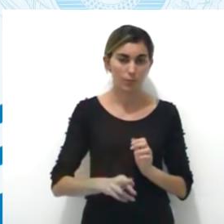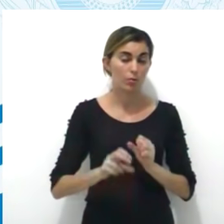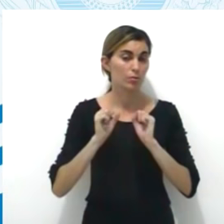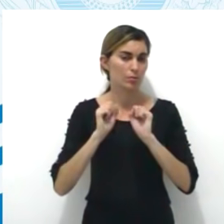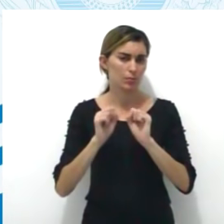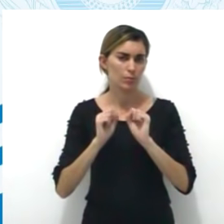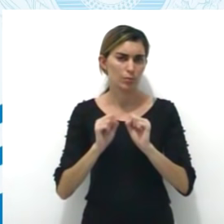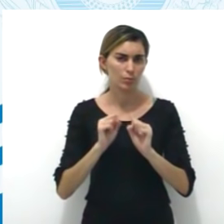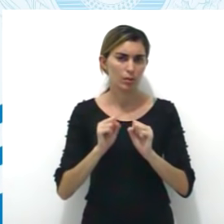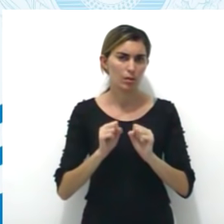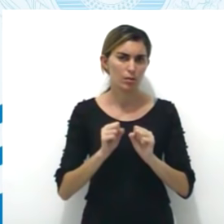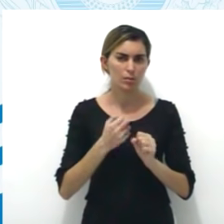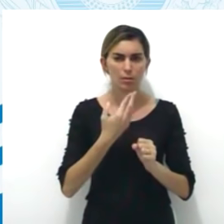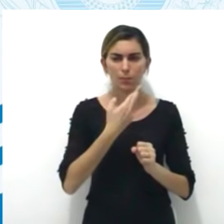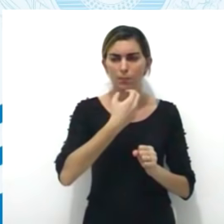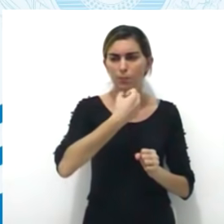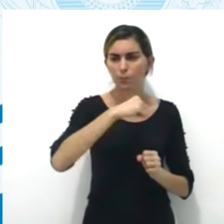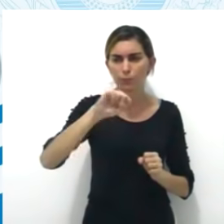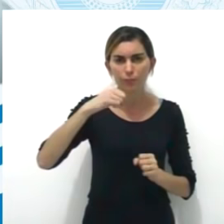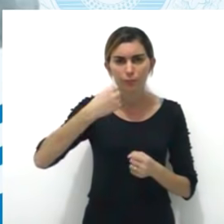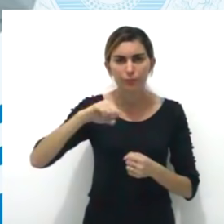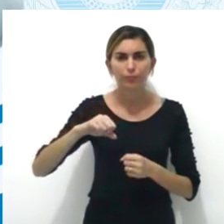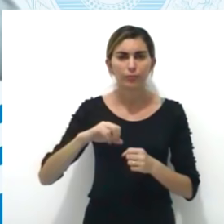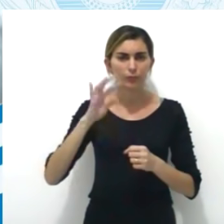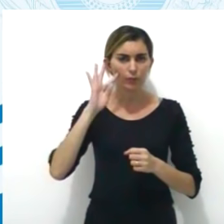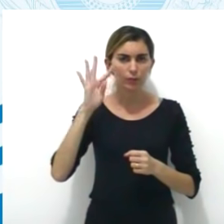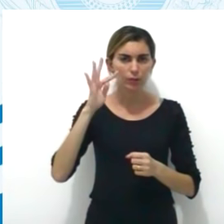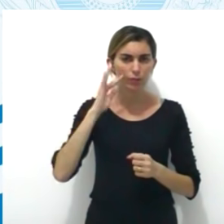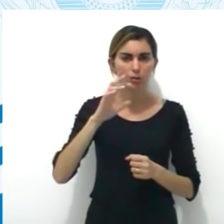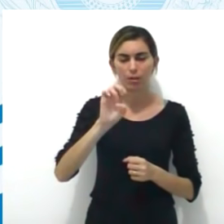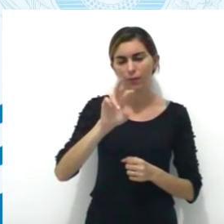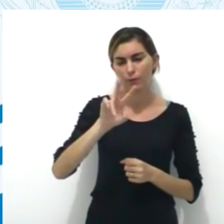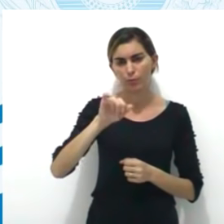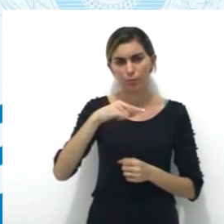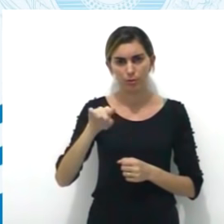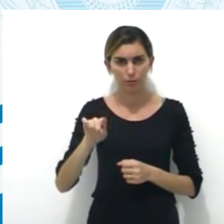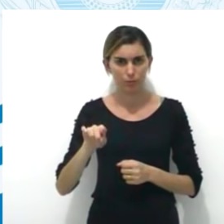que pudessem refutar a teoria da evolução.